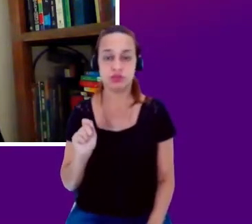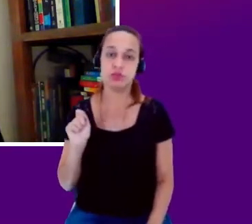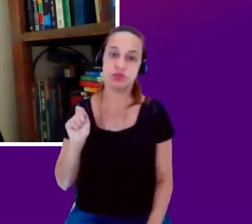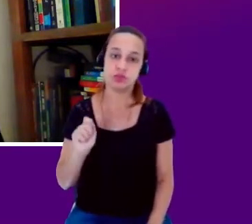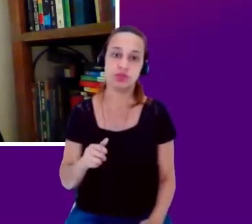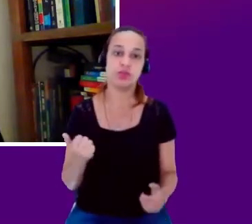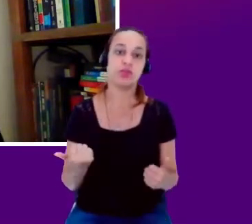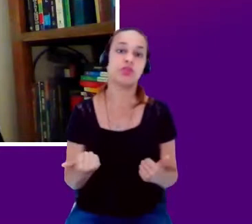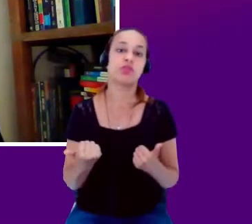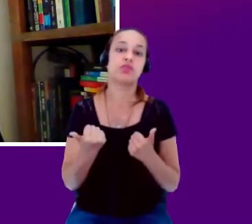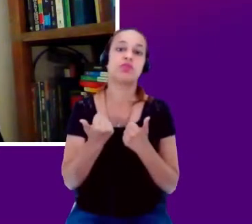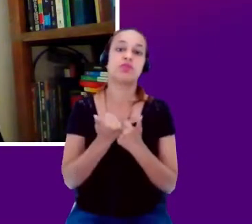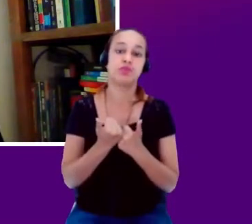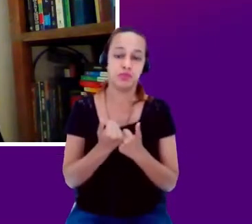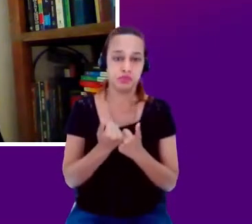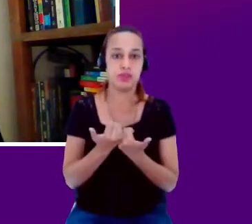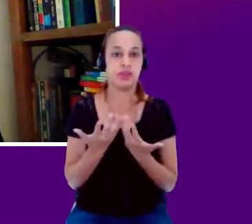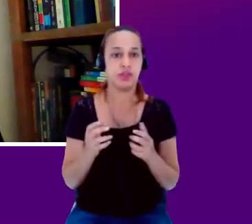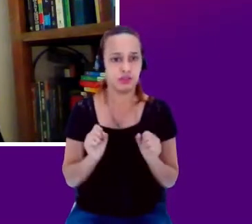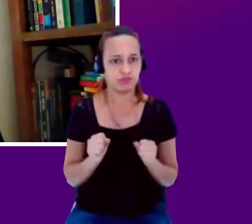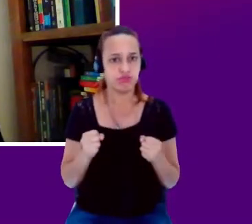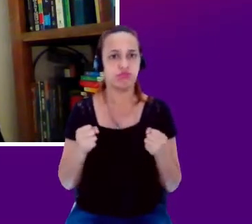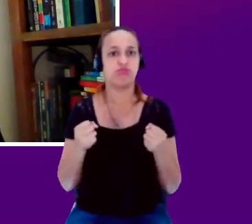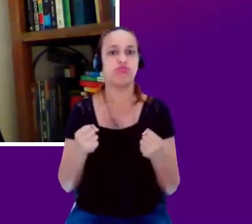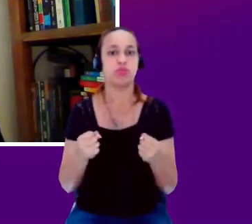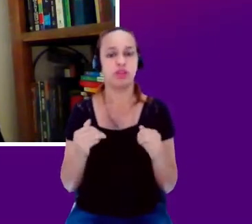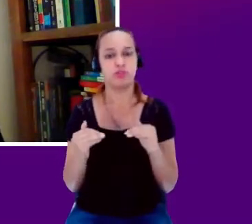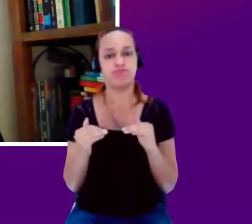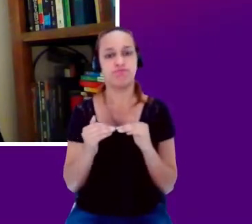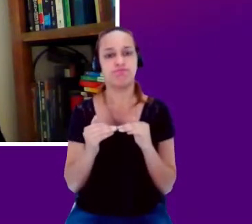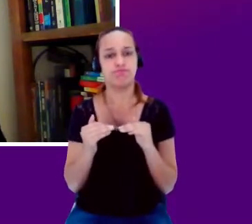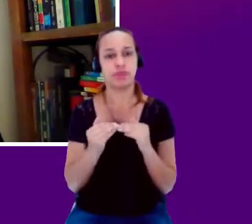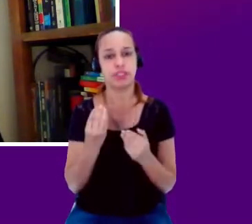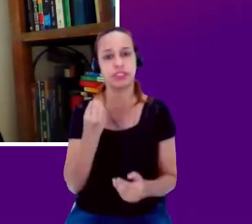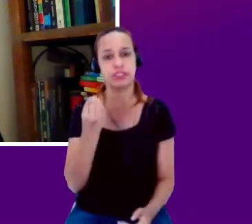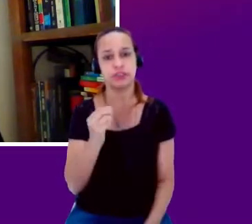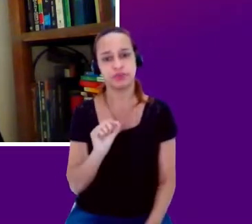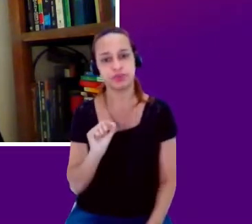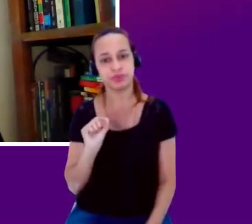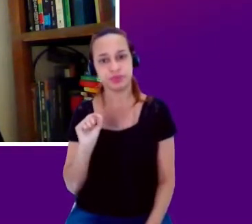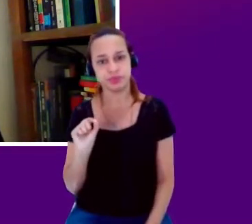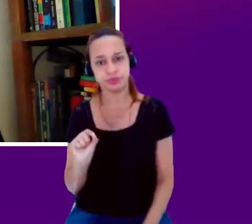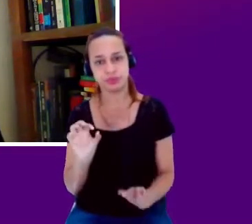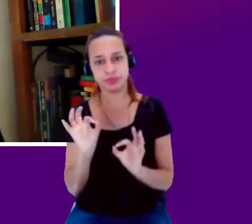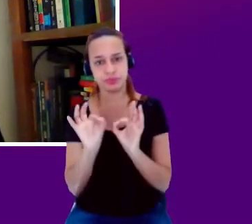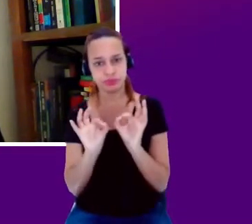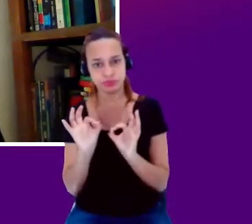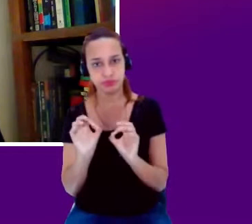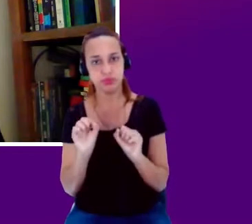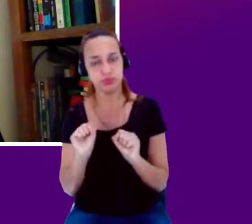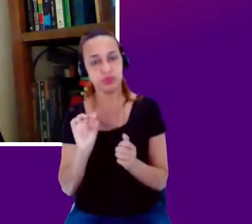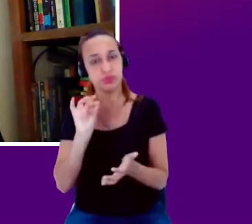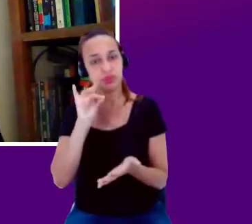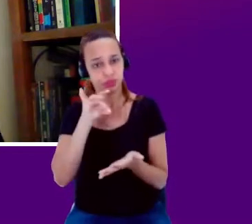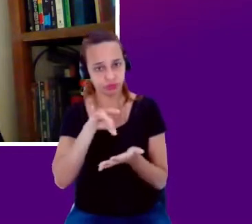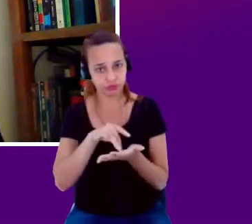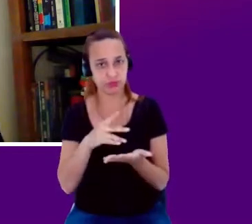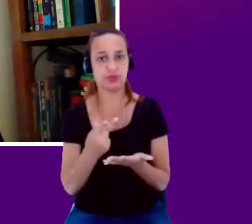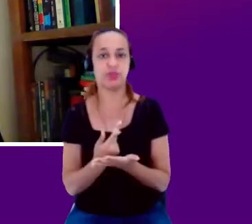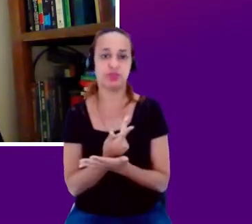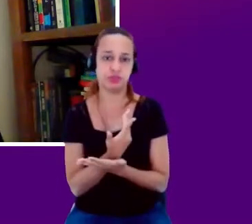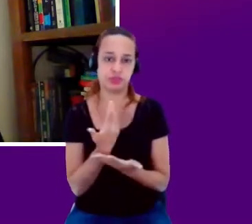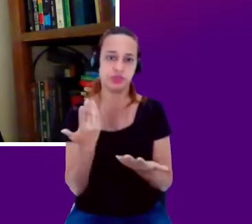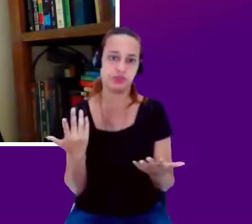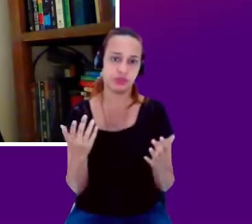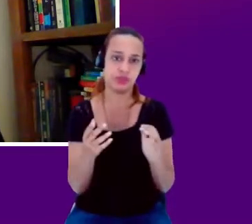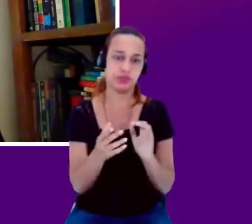cooperassem de maneira mais intensa, mais próxima, para que esses programas se tornem uma realidade com